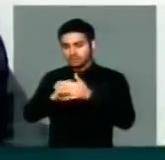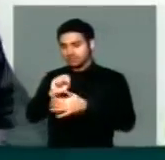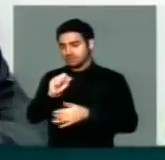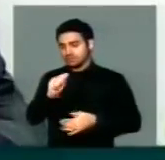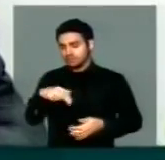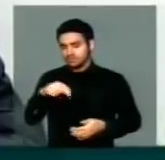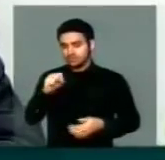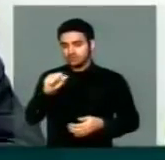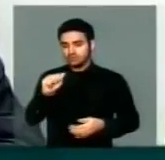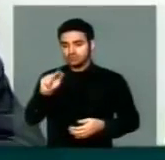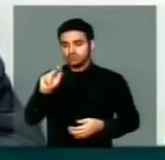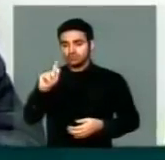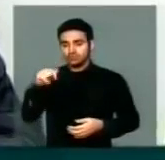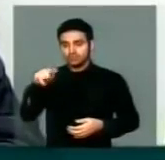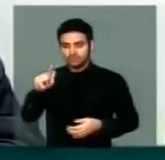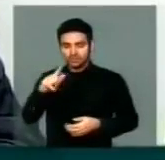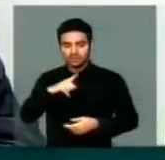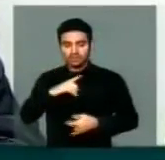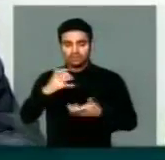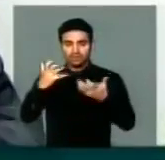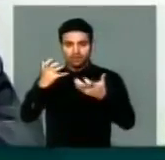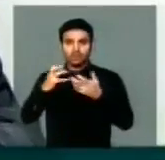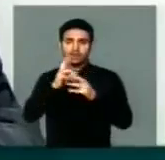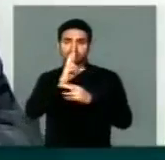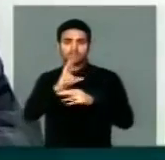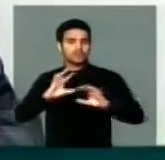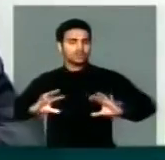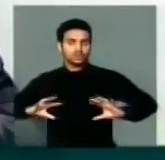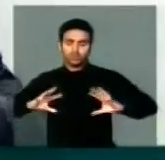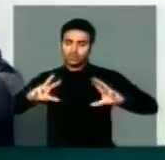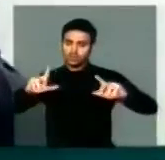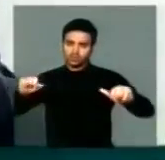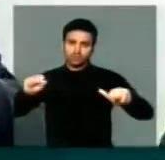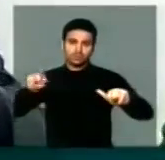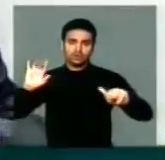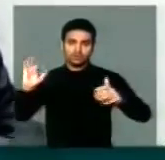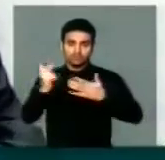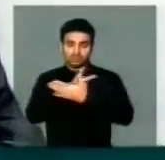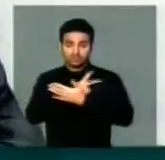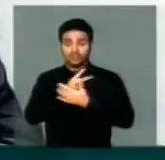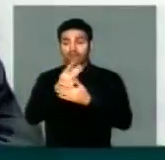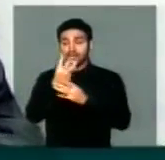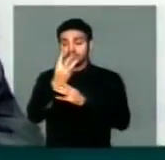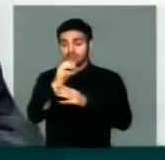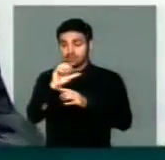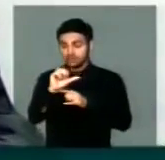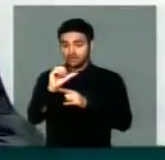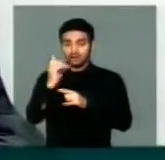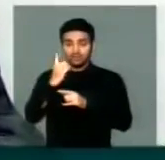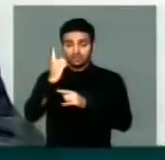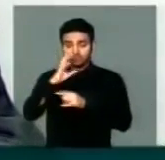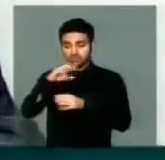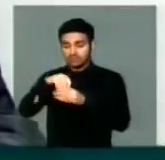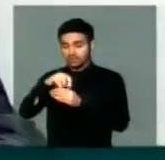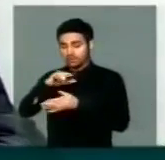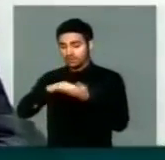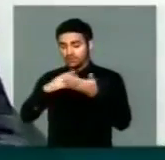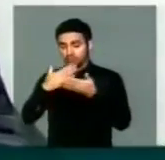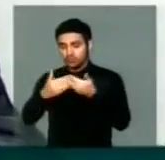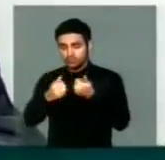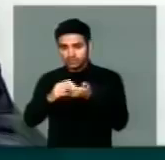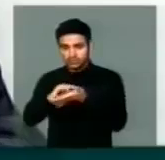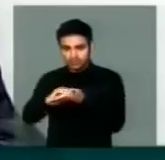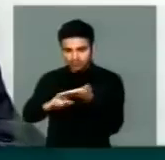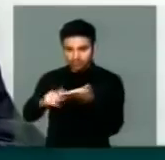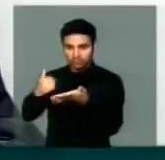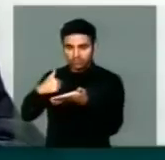faço questão de contestar todos os fatos, ressalvando que nos 39 que está no inquérito 5.260 e apensados,